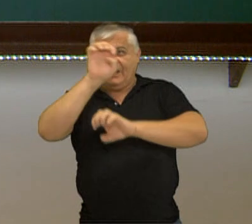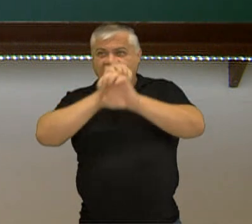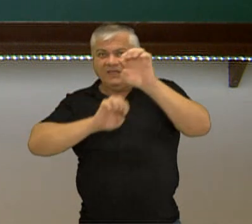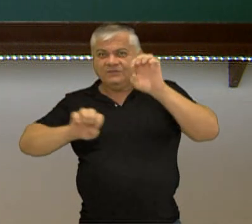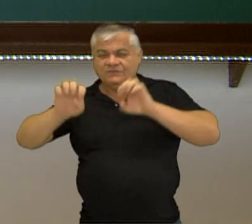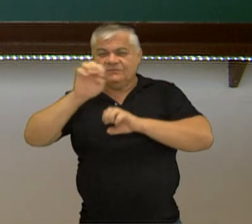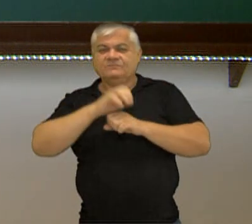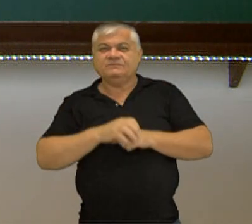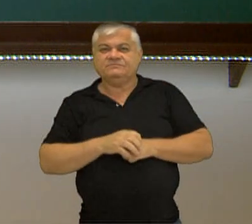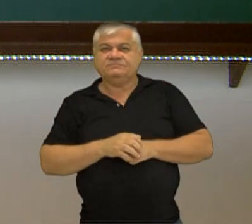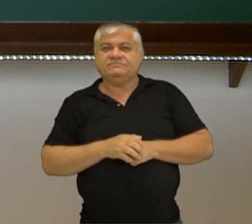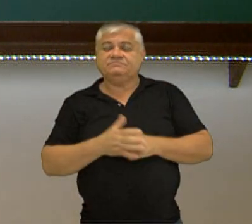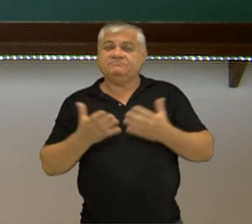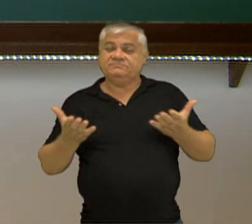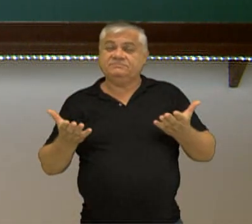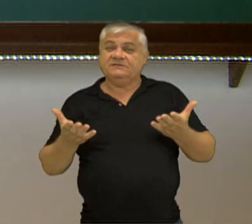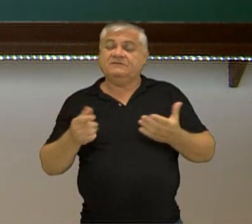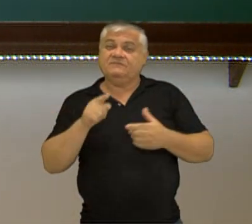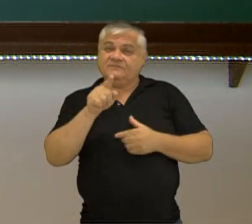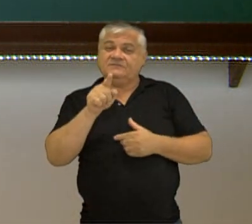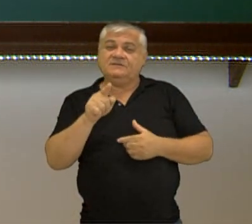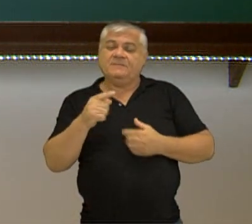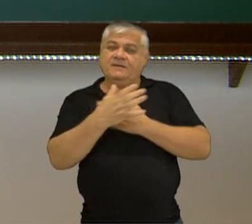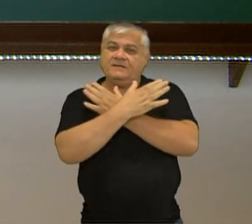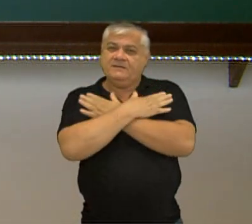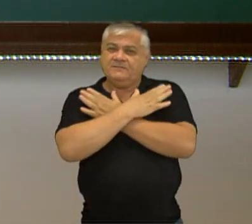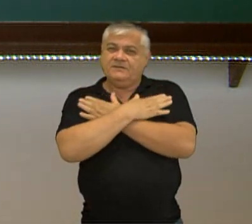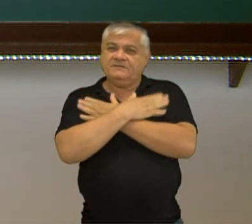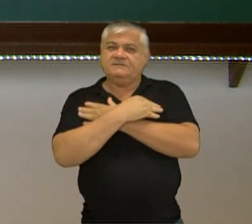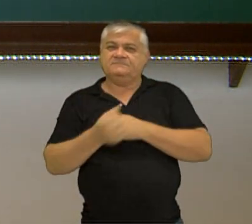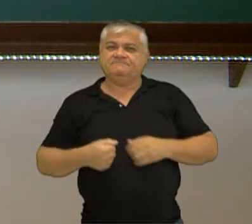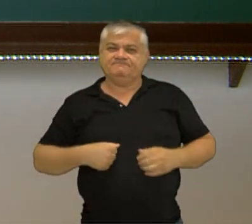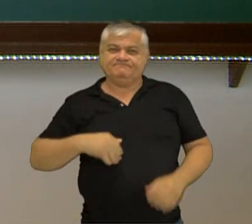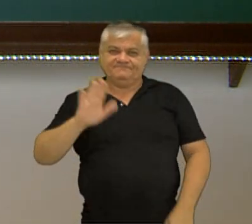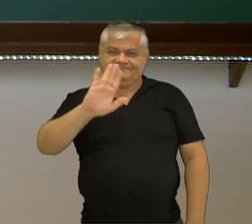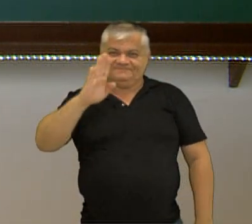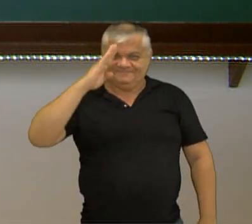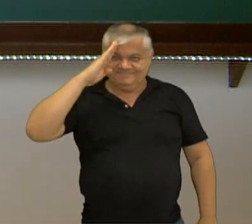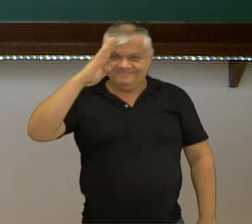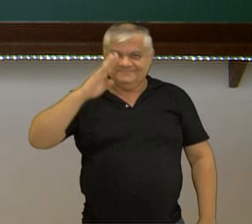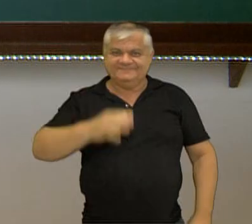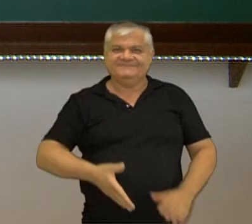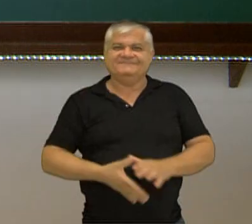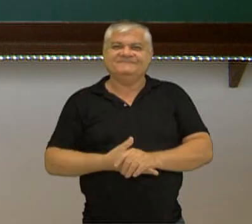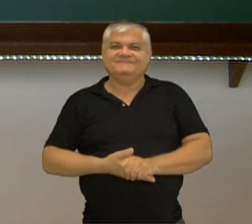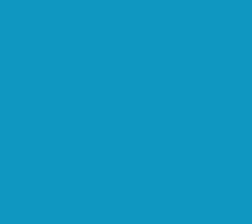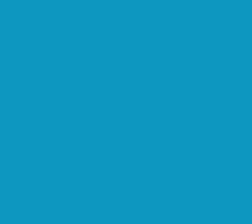elétrons. Fica aqui a vocês um grande abraço e até a próxima aula.